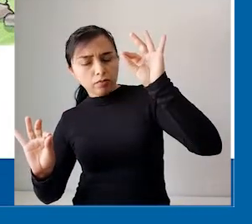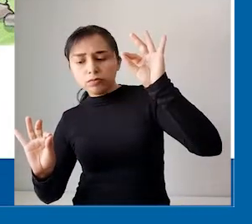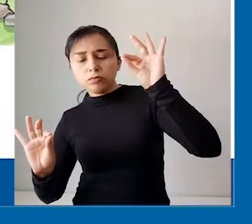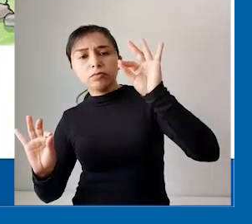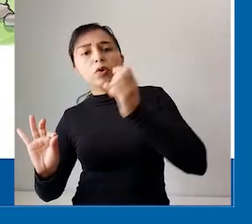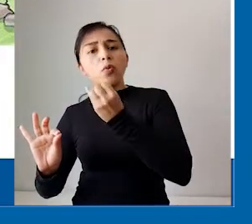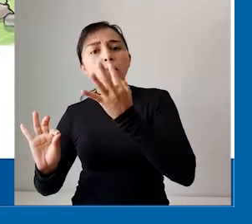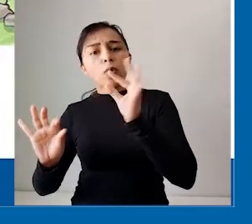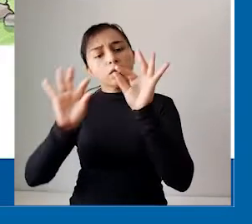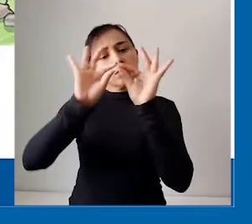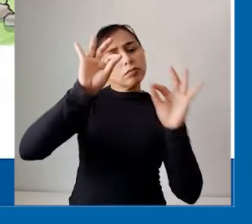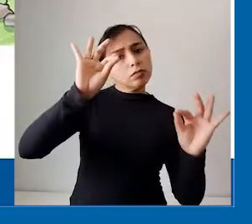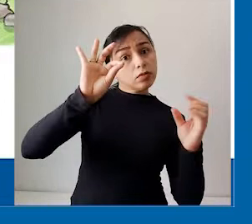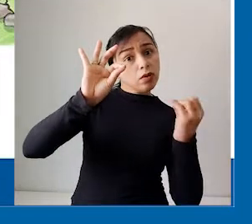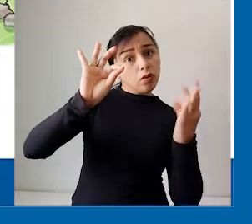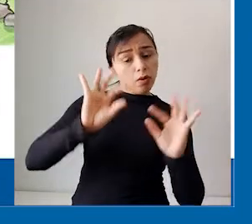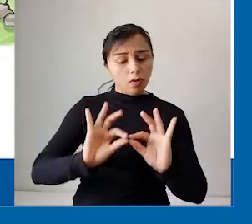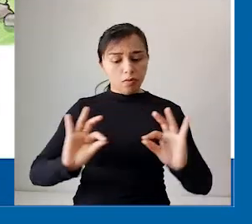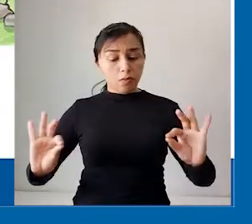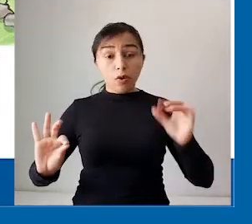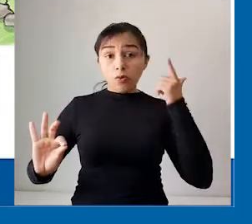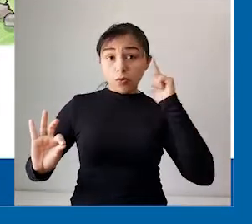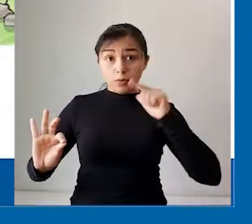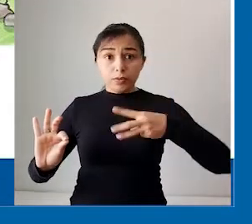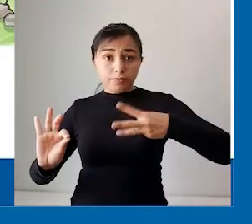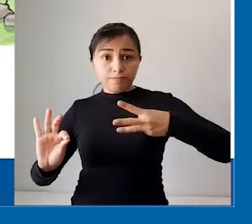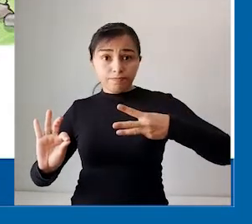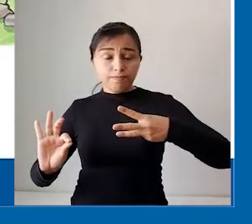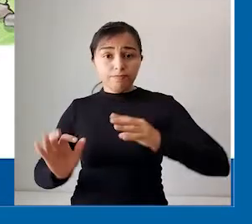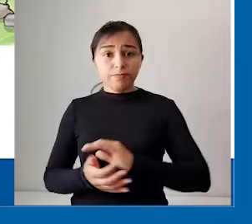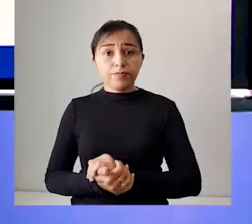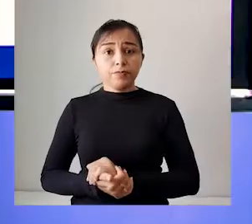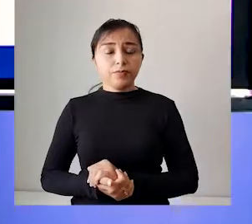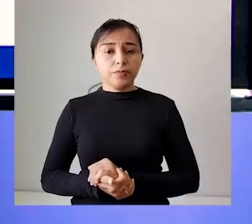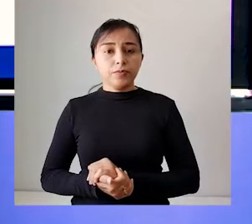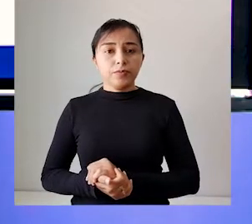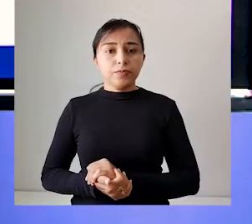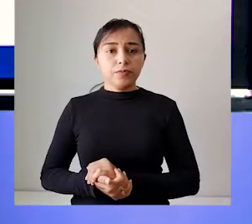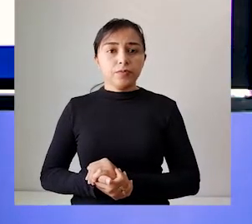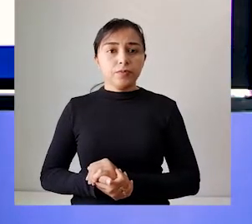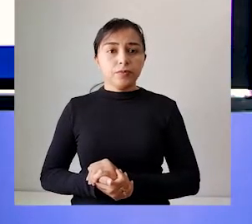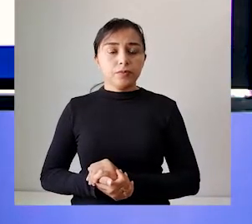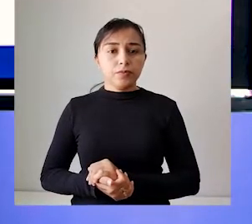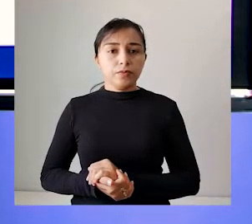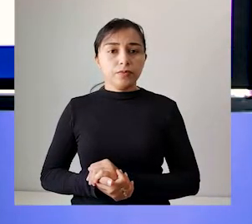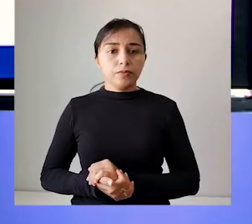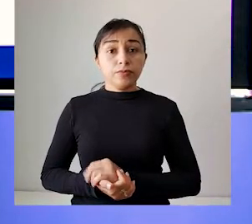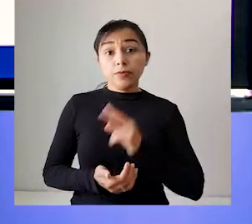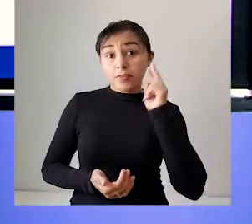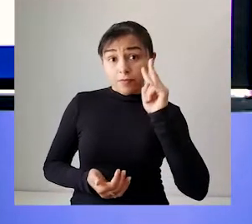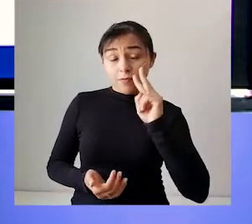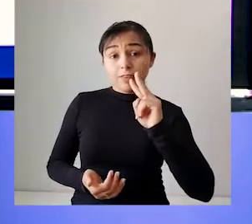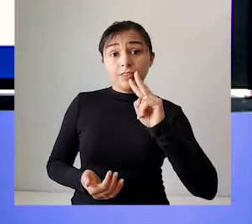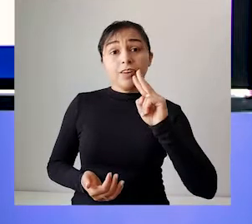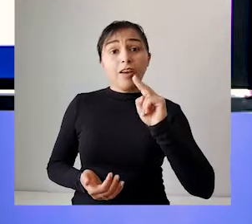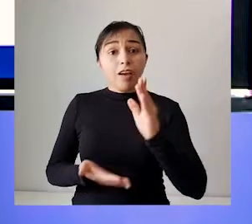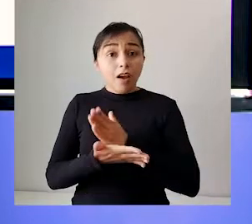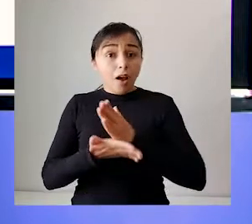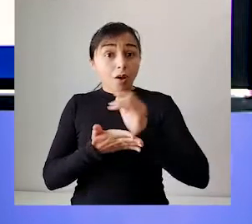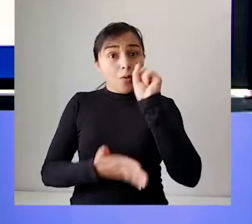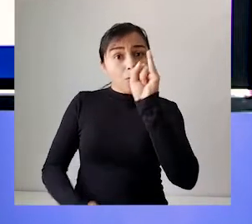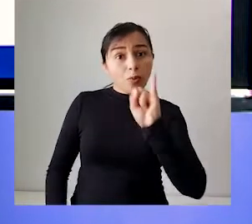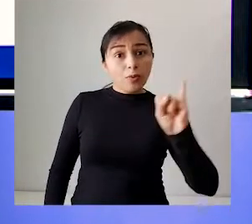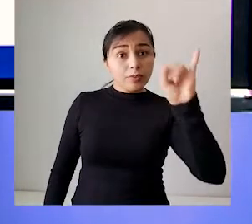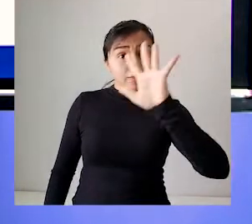triângulo retângulo a partir da medida de seus outros dois lados. Então aqui a gente tem várias imagens que